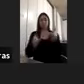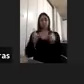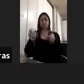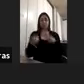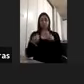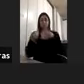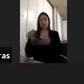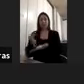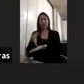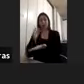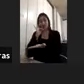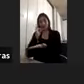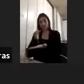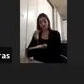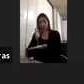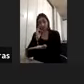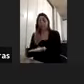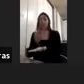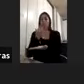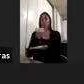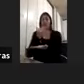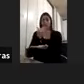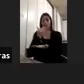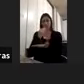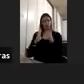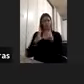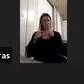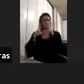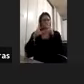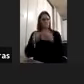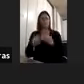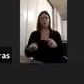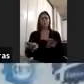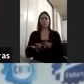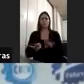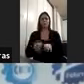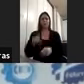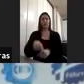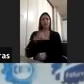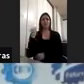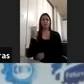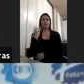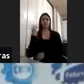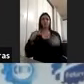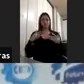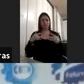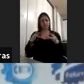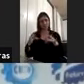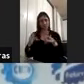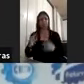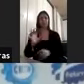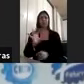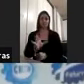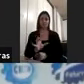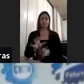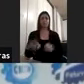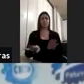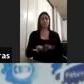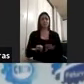né? Enfim, que está passando também junto. É lindo a gente ter mostrado aqui diariamente as